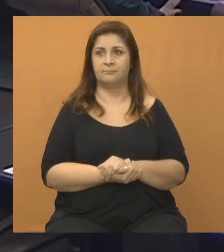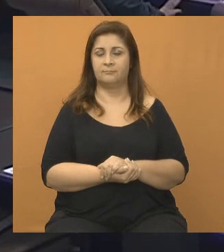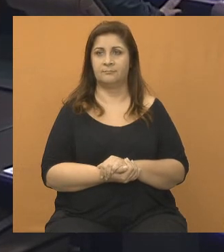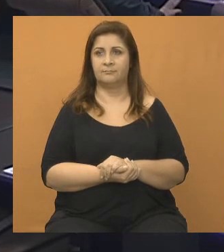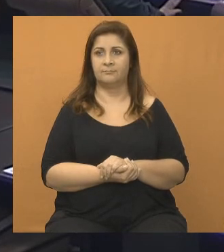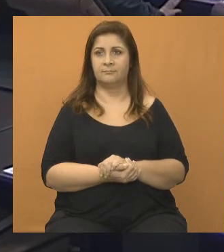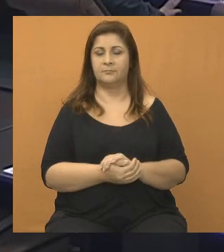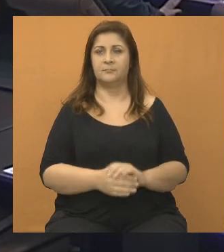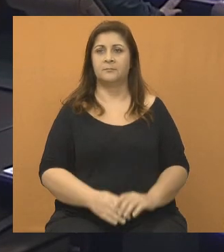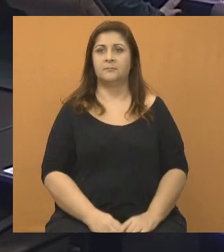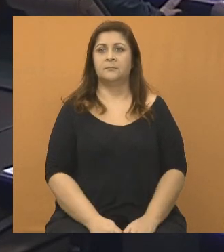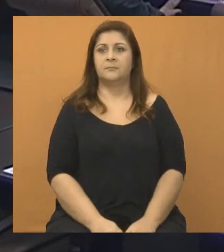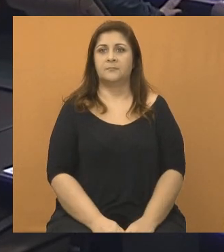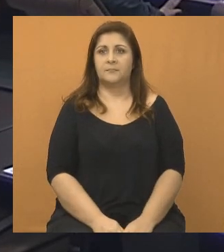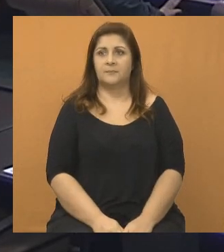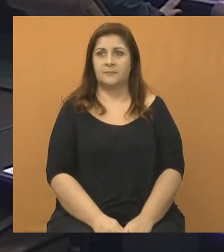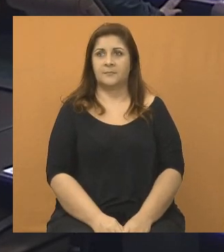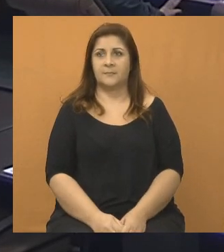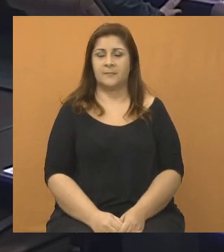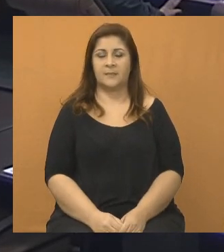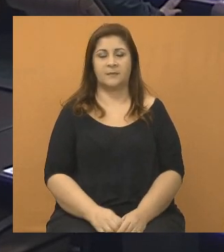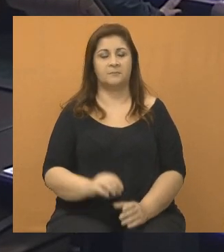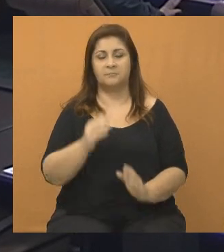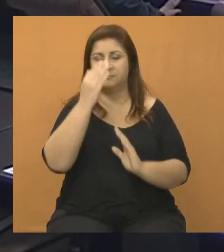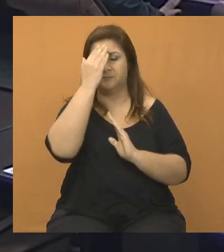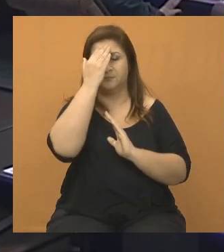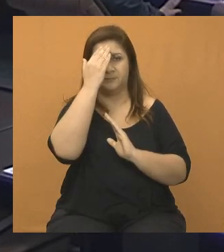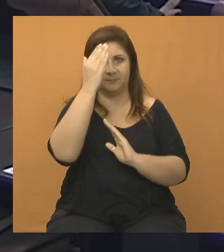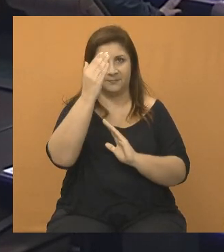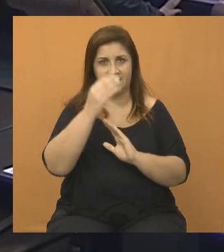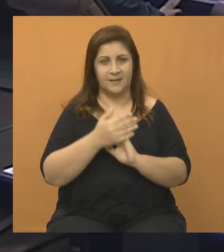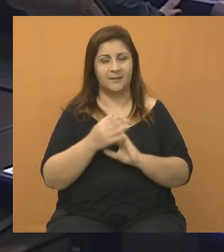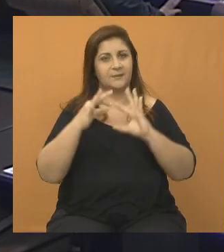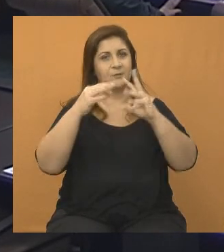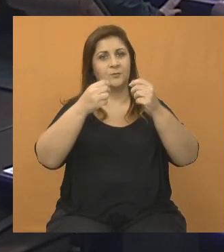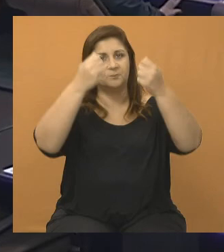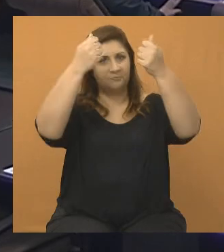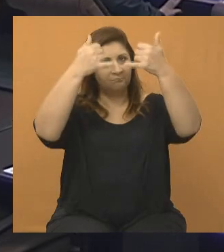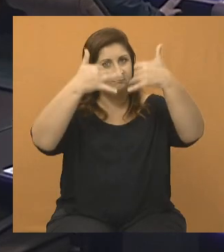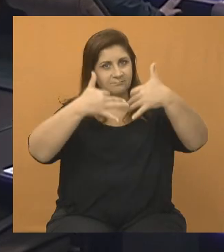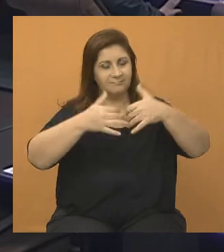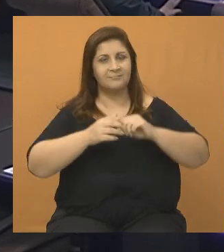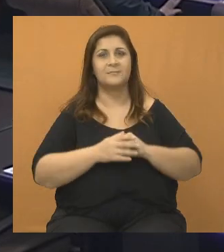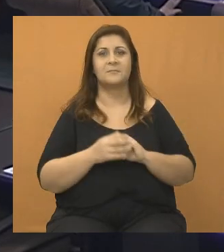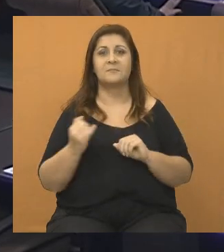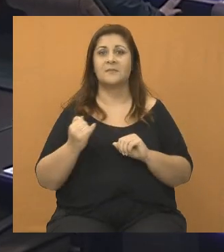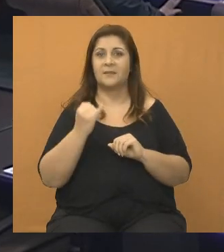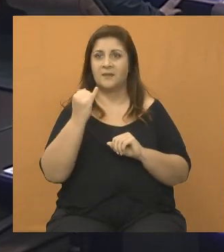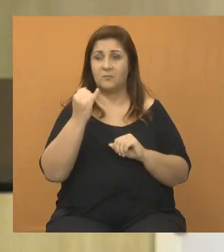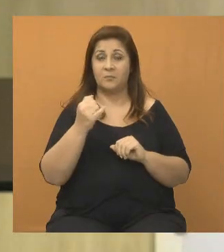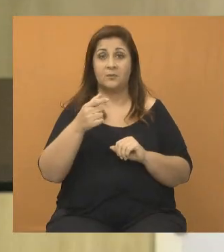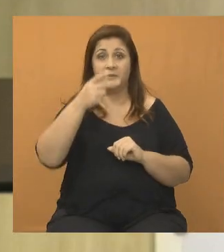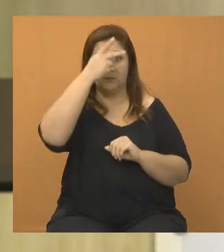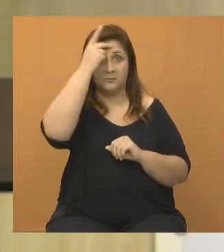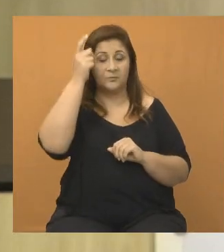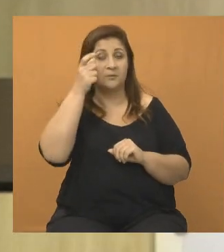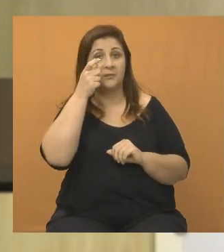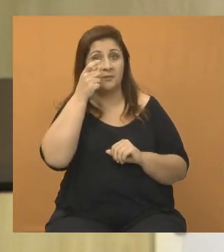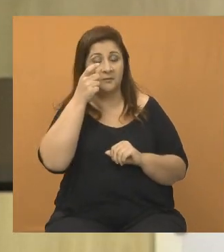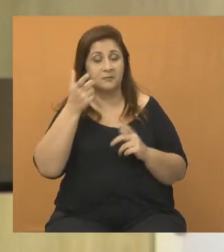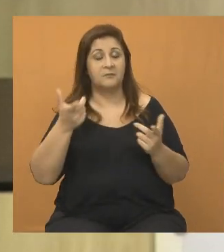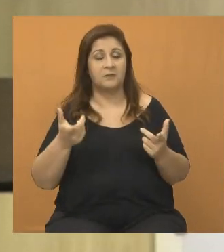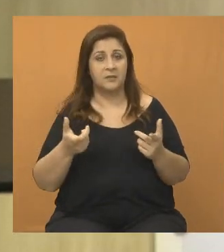Bom, da minha parte, eu só tenho que agradecer esses esclarecimentos. Eu acho que é importante também quem nos acompanha